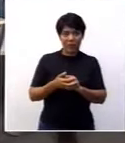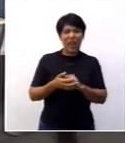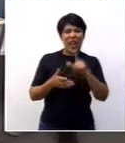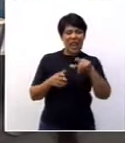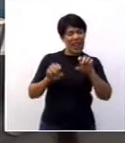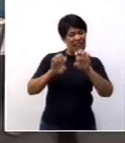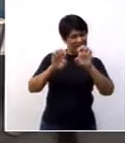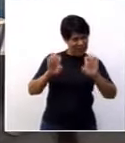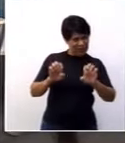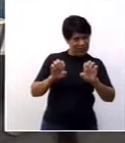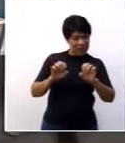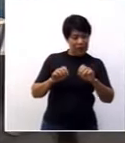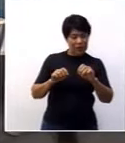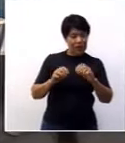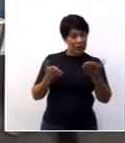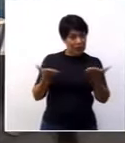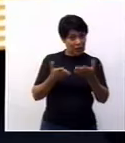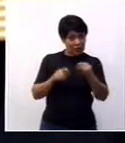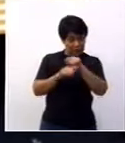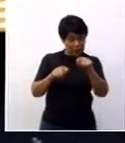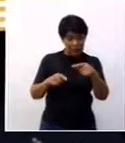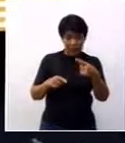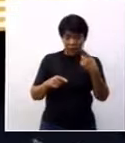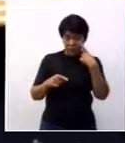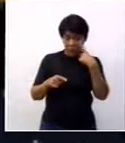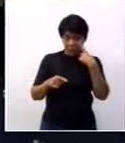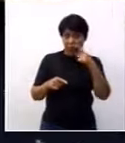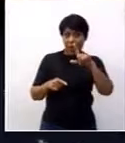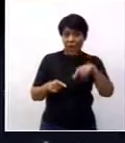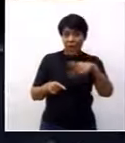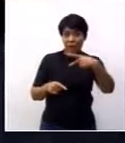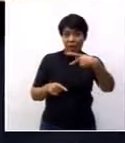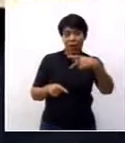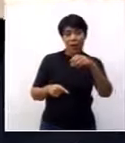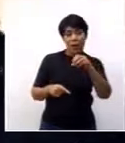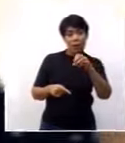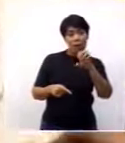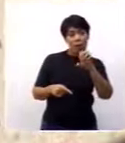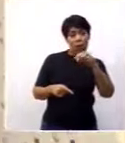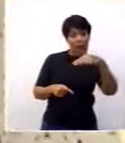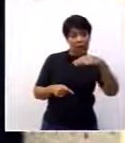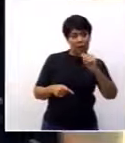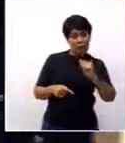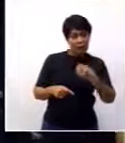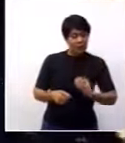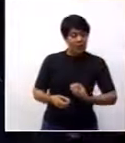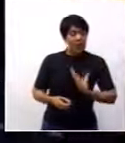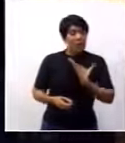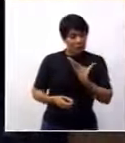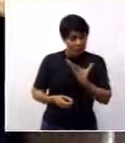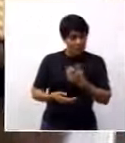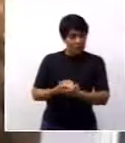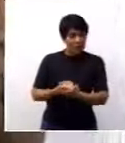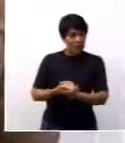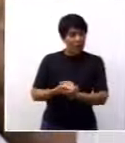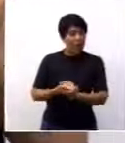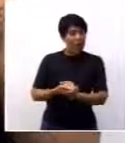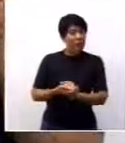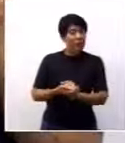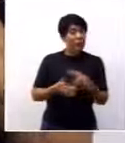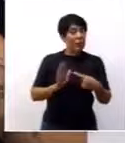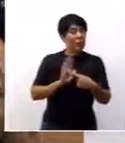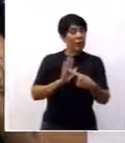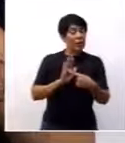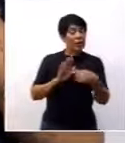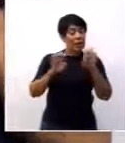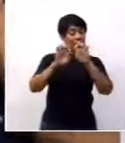estamos vendo aqui é o poema, tá certo? O poema me mostra a estrutura.